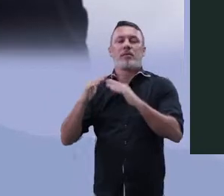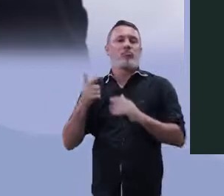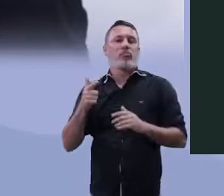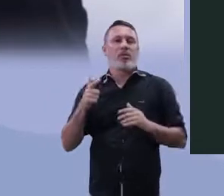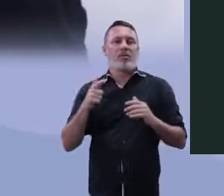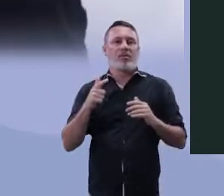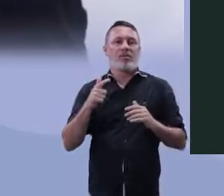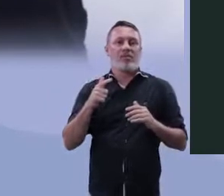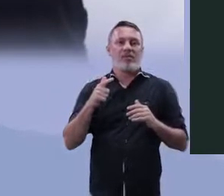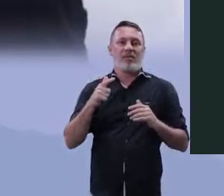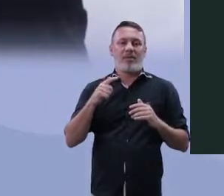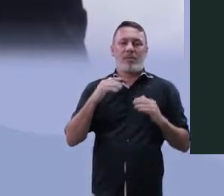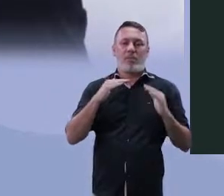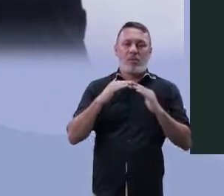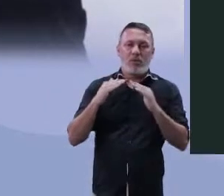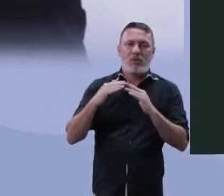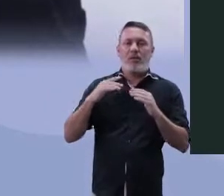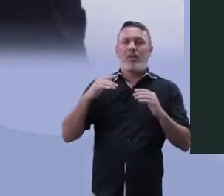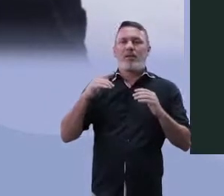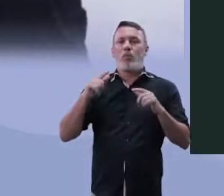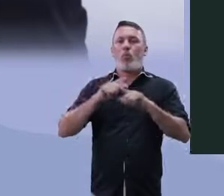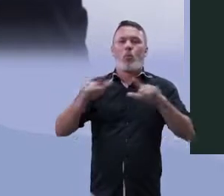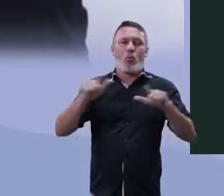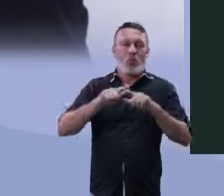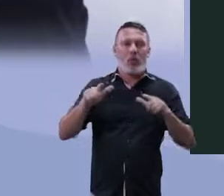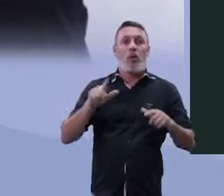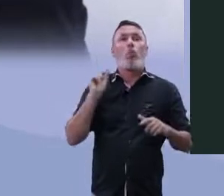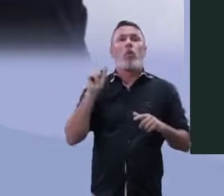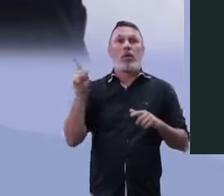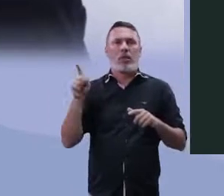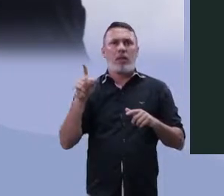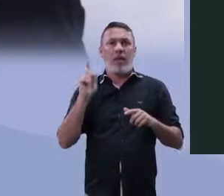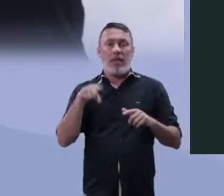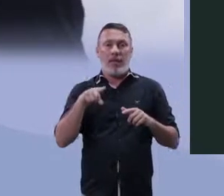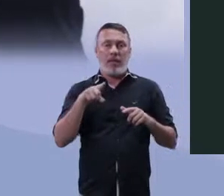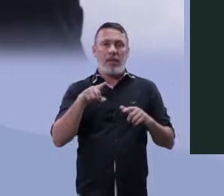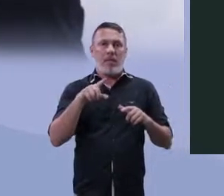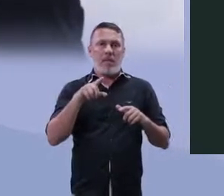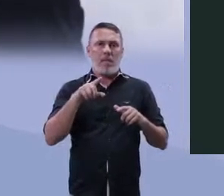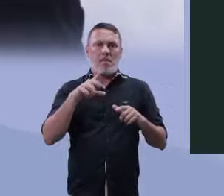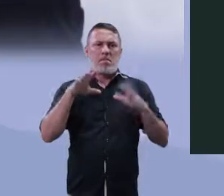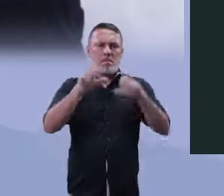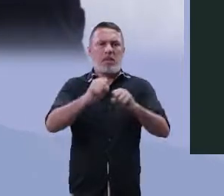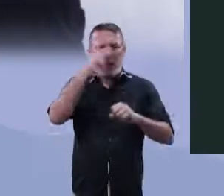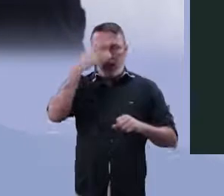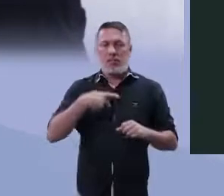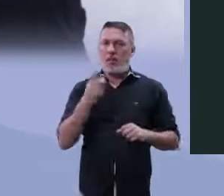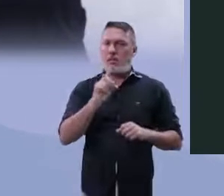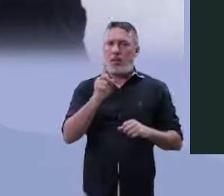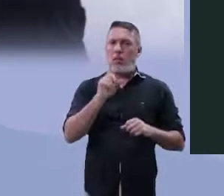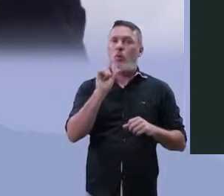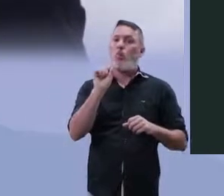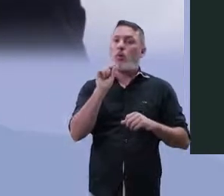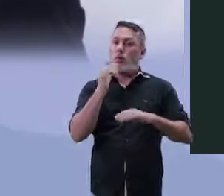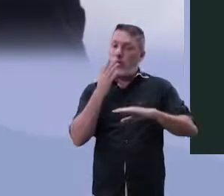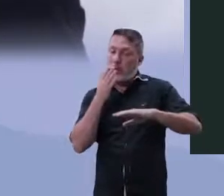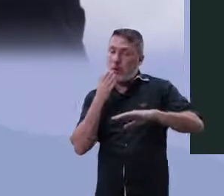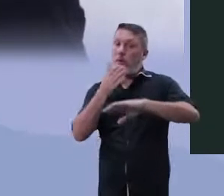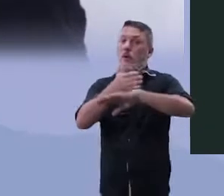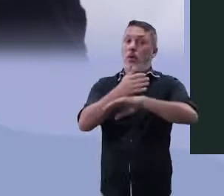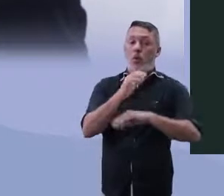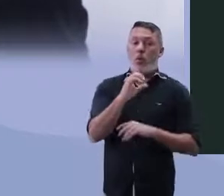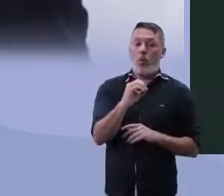São Paulo, né? Que promovem ocupações, não é invasão, é ocupação. Então, isso também é